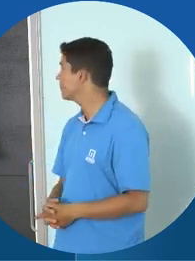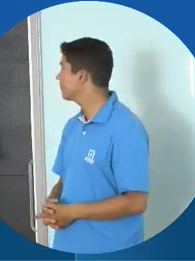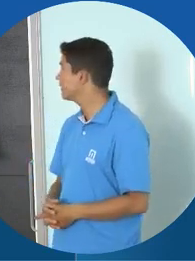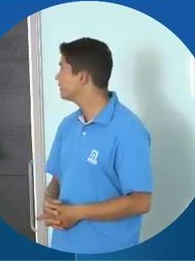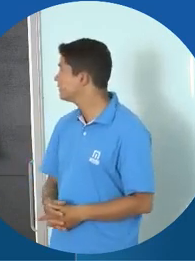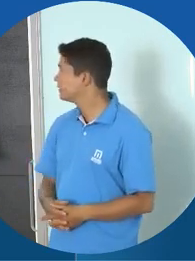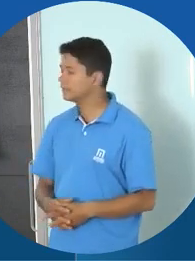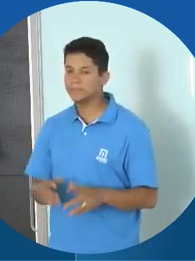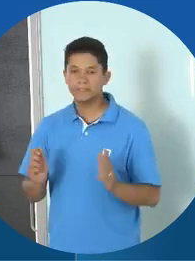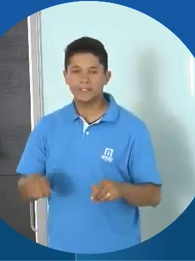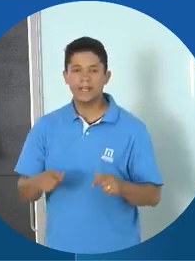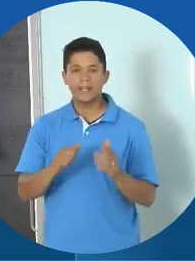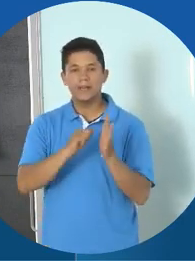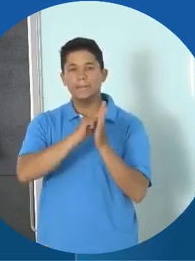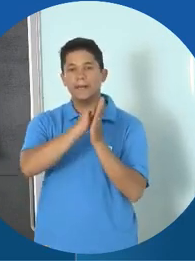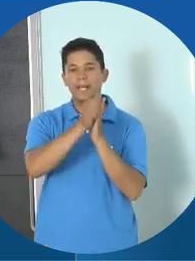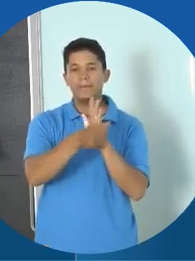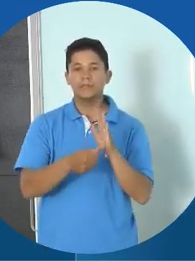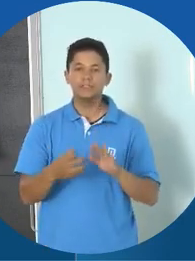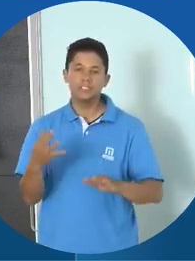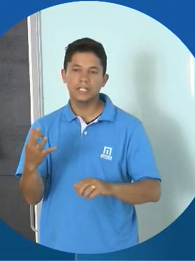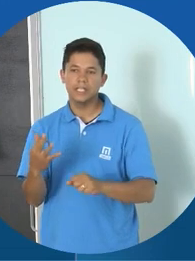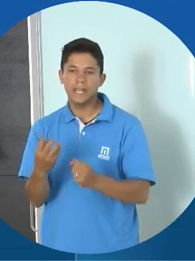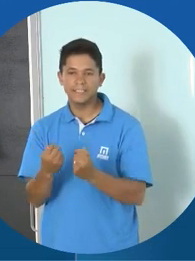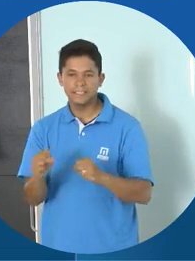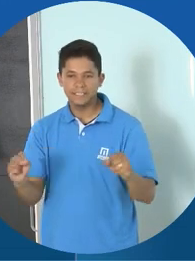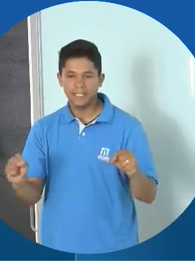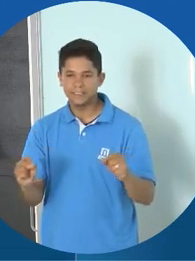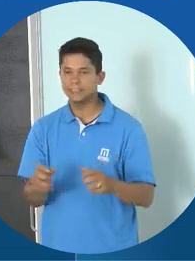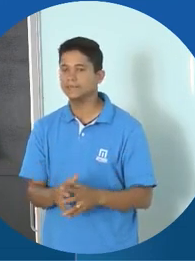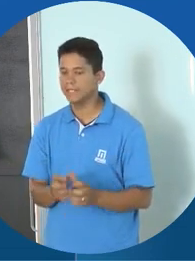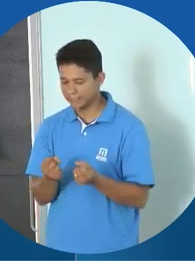ter parâmetros aqui de resistência